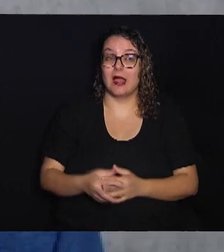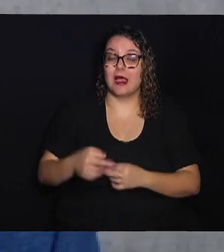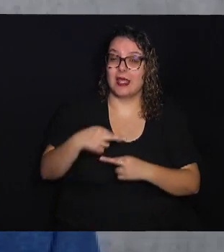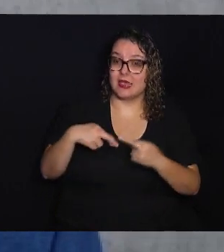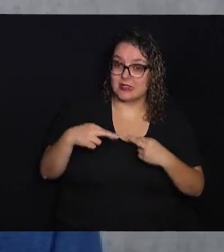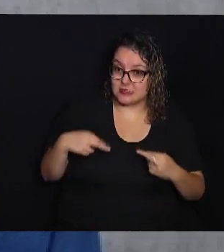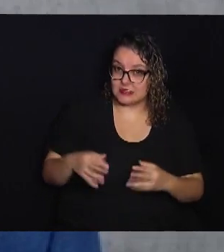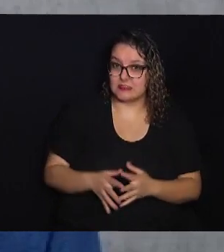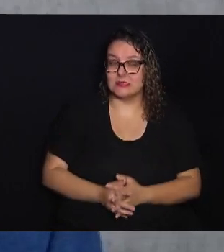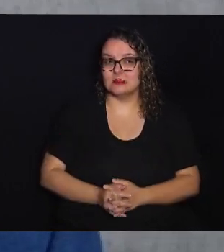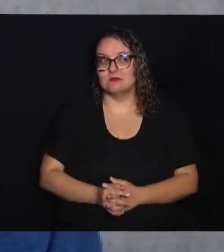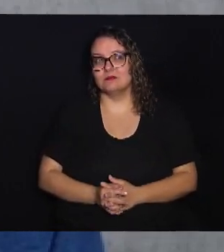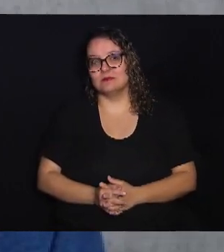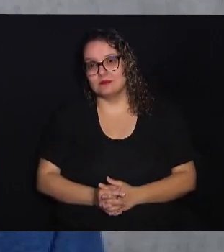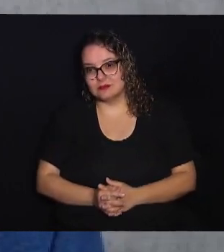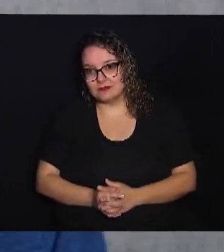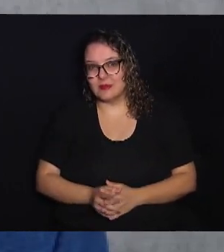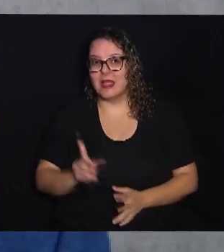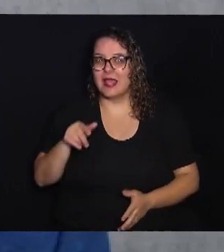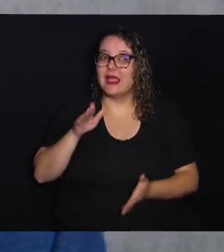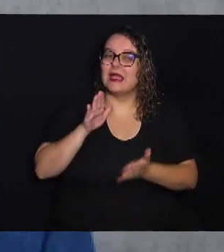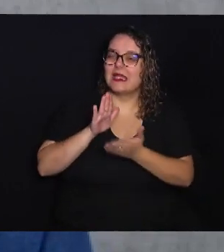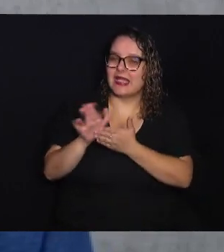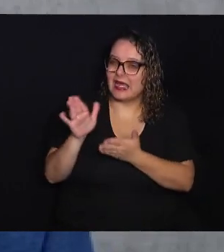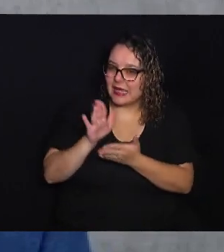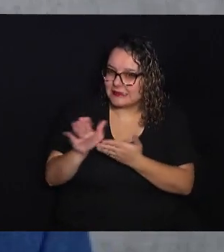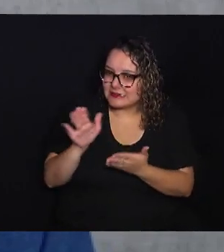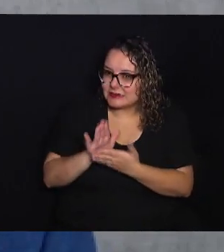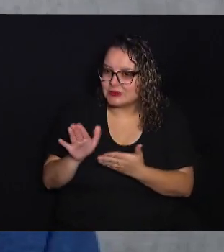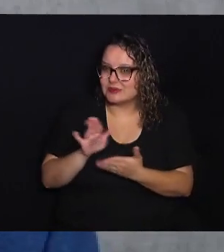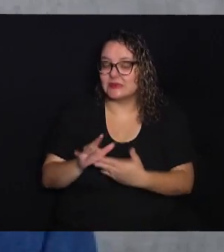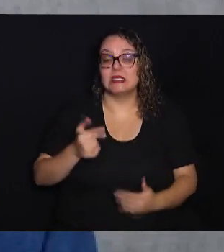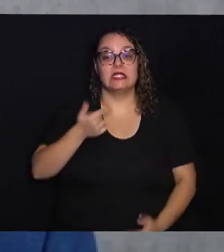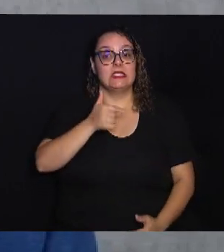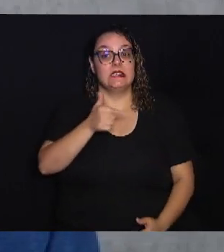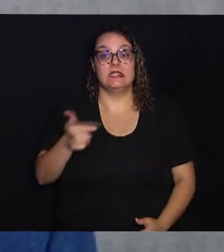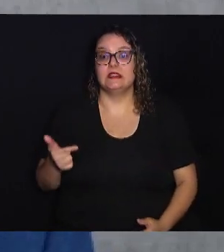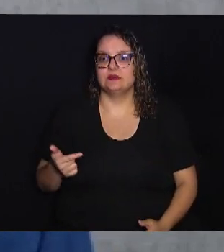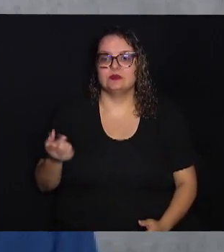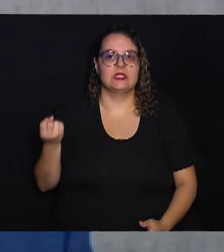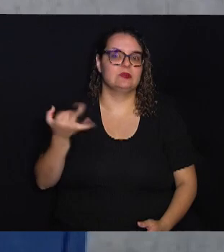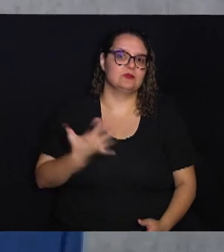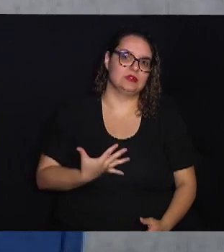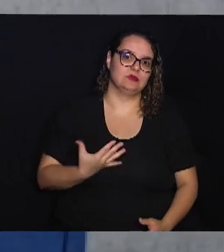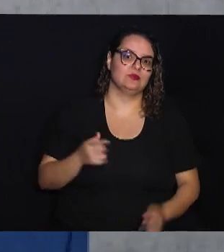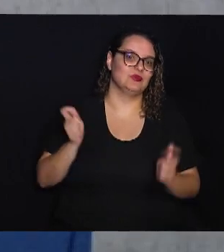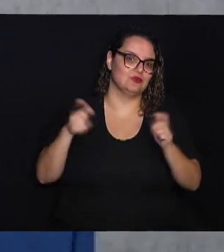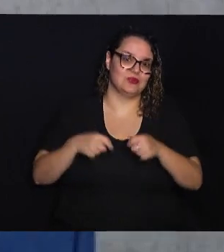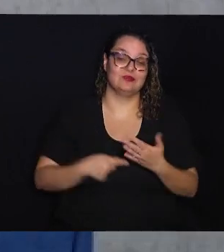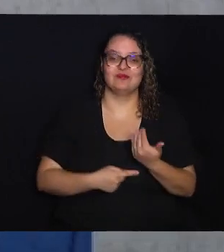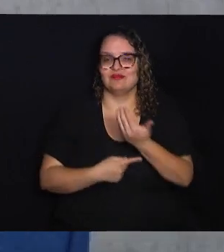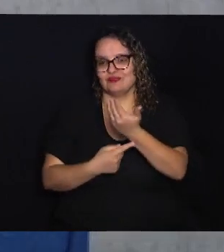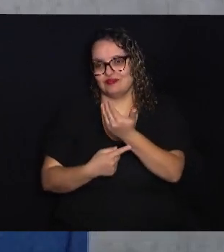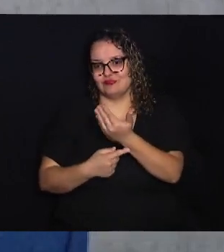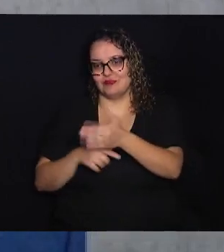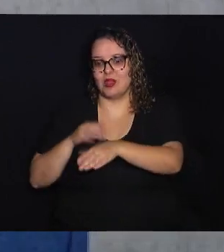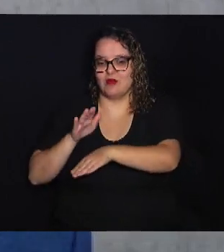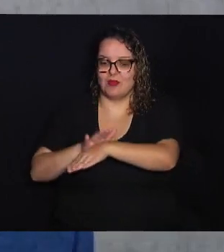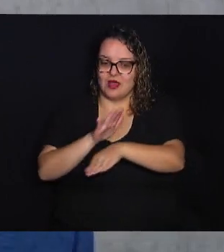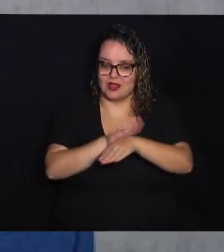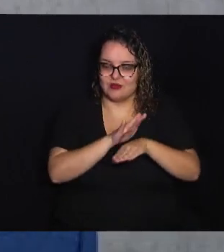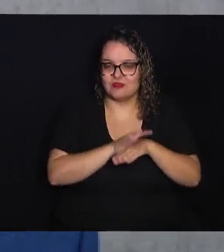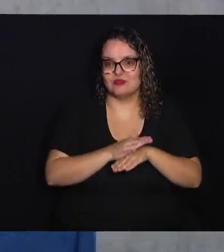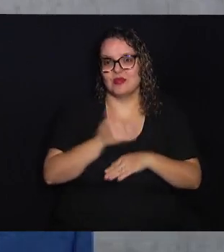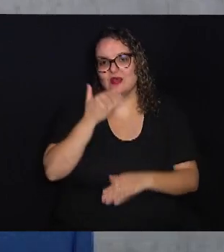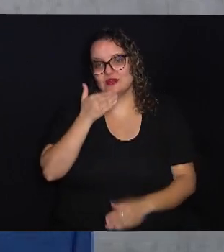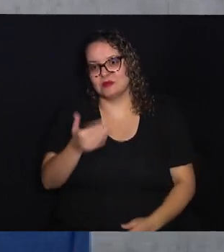Então, pessoal, a questão de reciclagem, ela ainda é muito custosa e a gente não tem a quantidade suficiente de